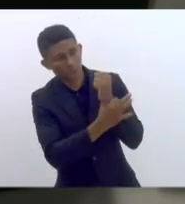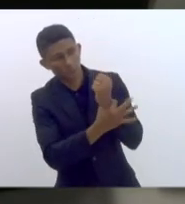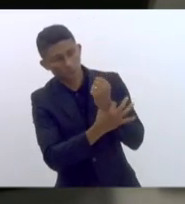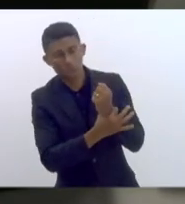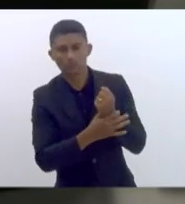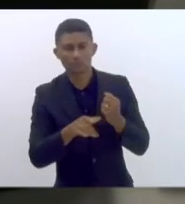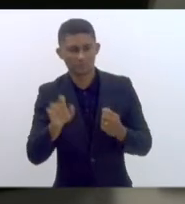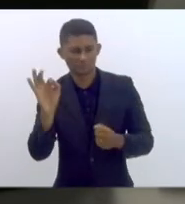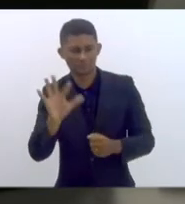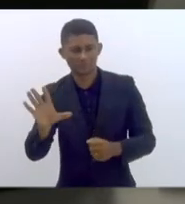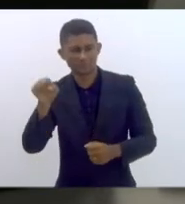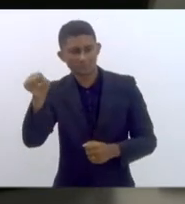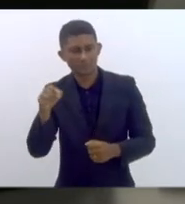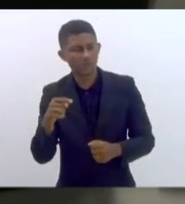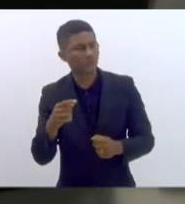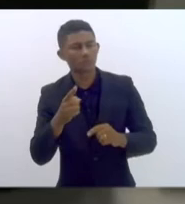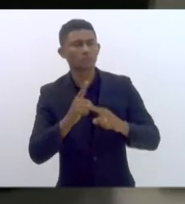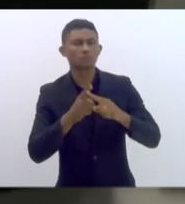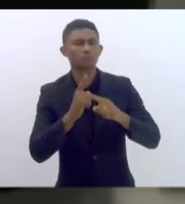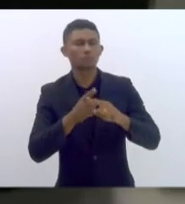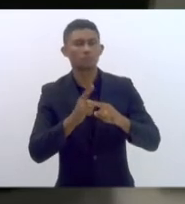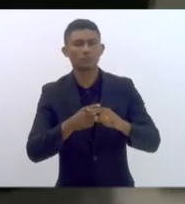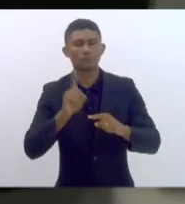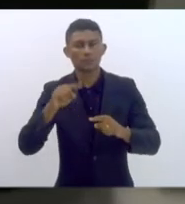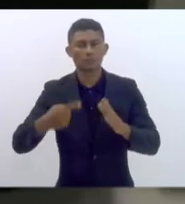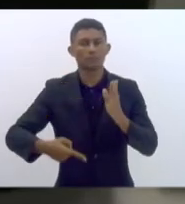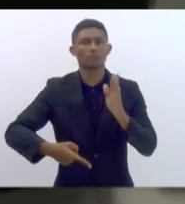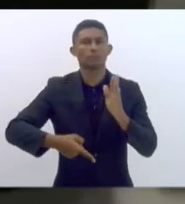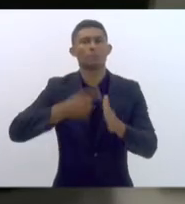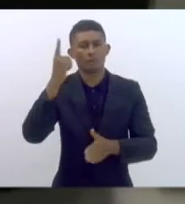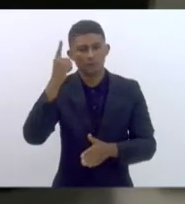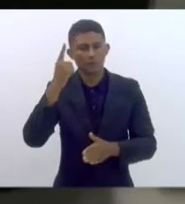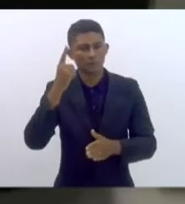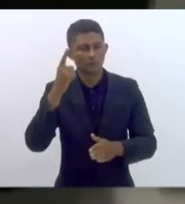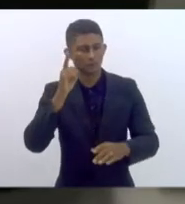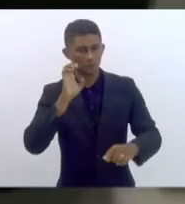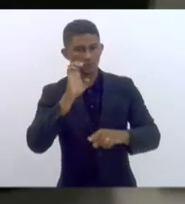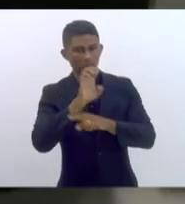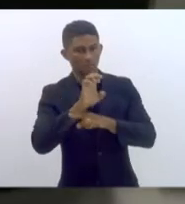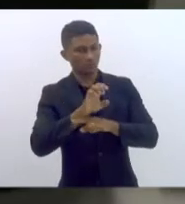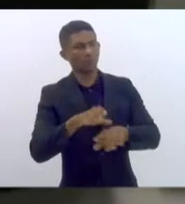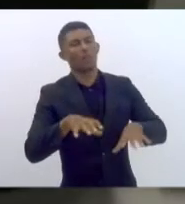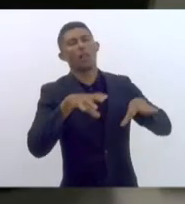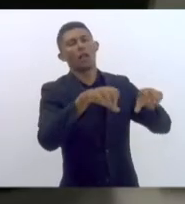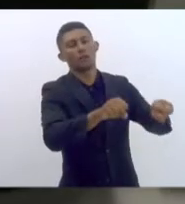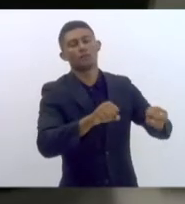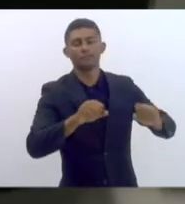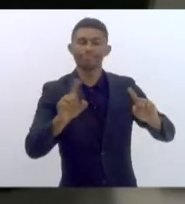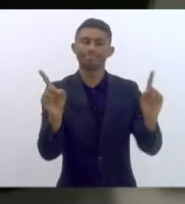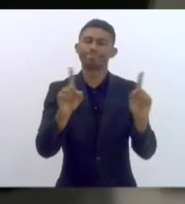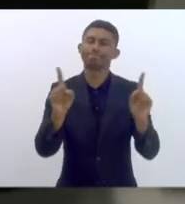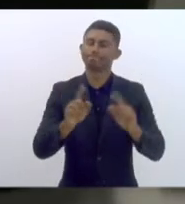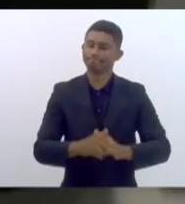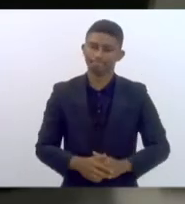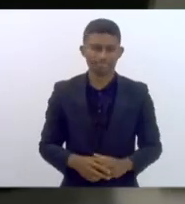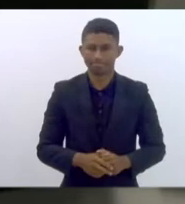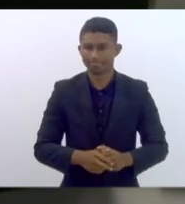União não foram os primeiros recursos sacados do Estado, né, do Tesouro do Estado.